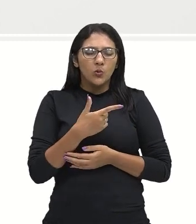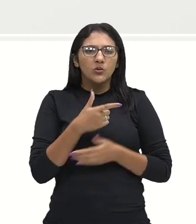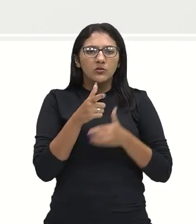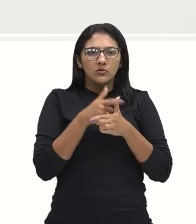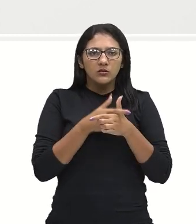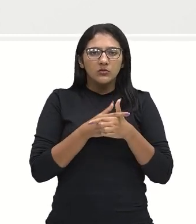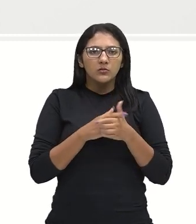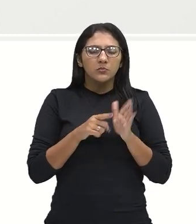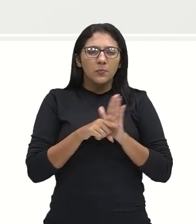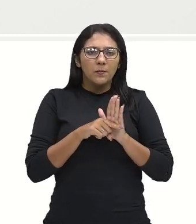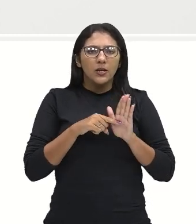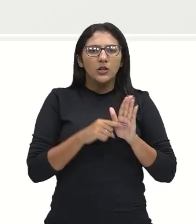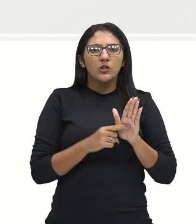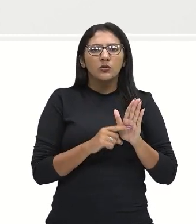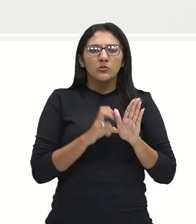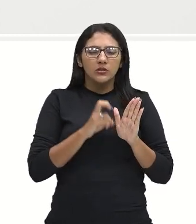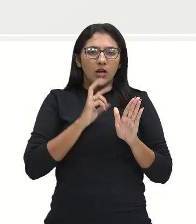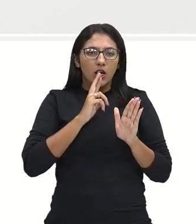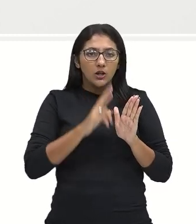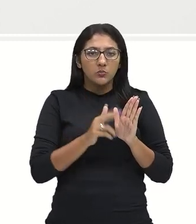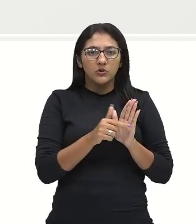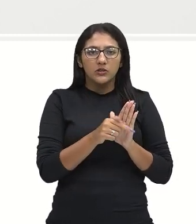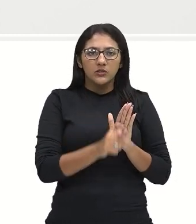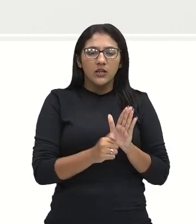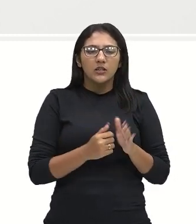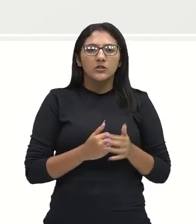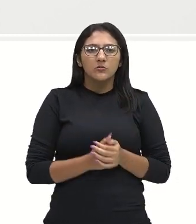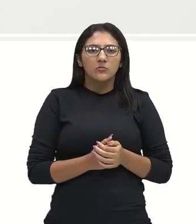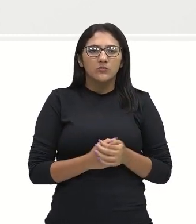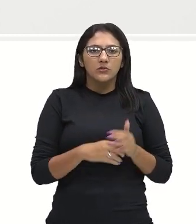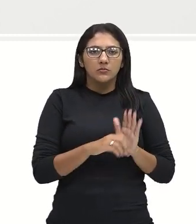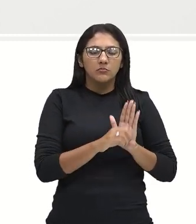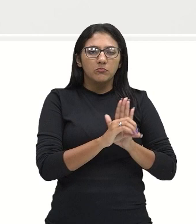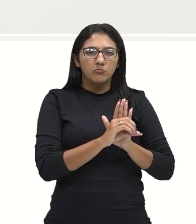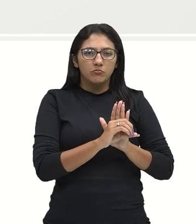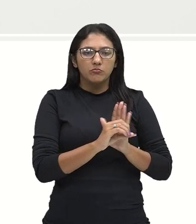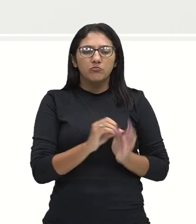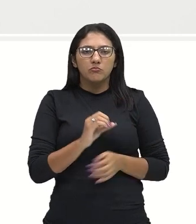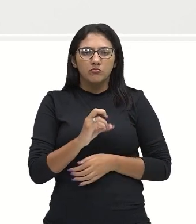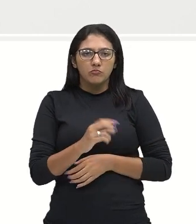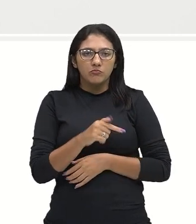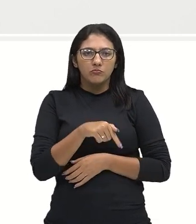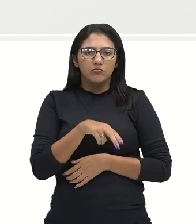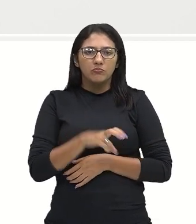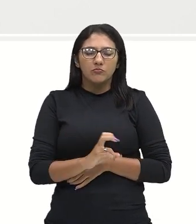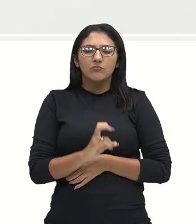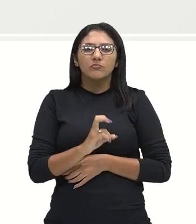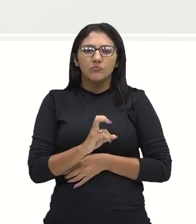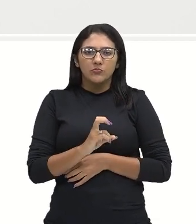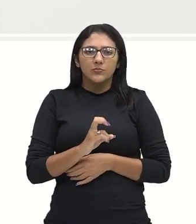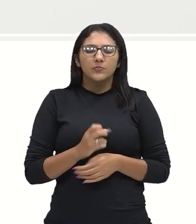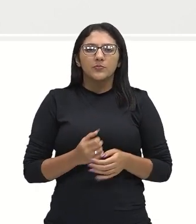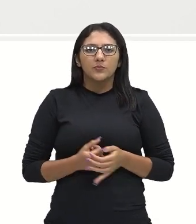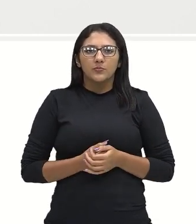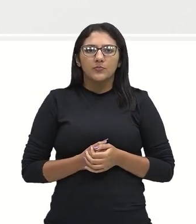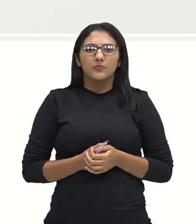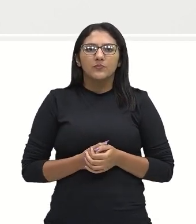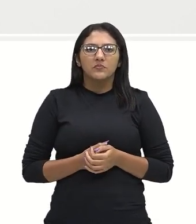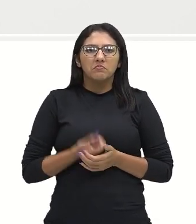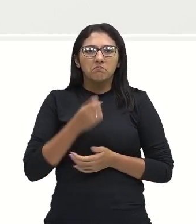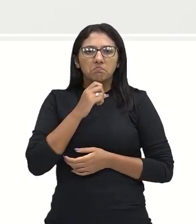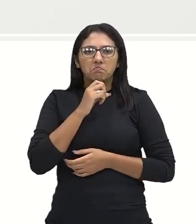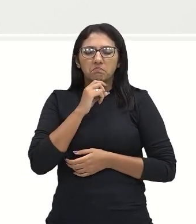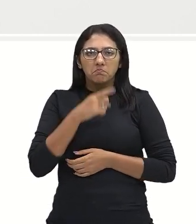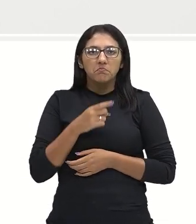12 menos 5, vamos ter 7. E 1 menos 1, 0. 75 é o nosso resto. Não posso